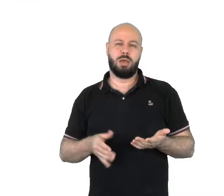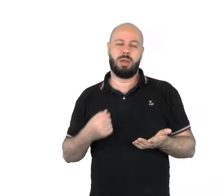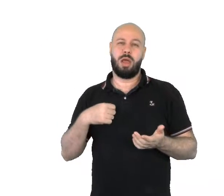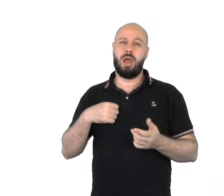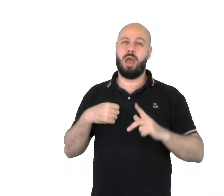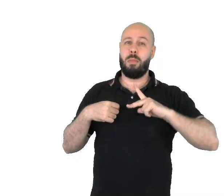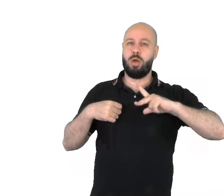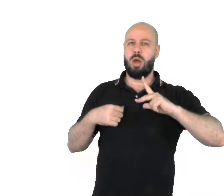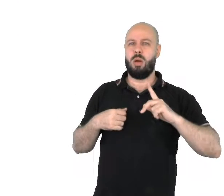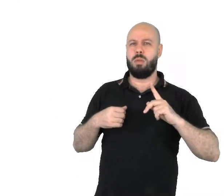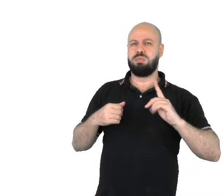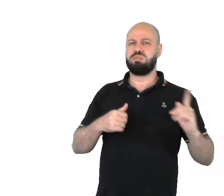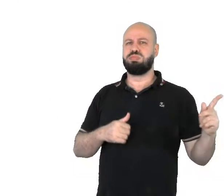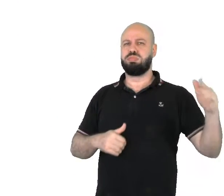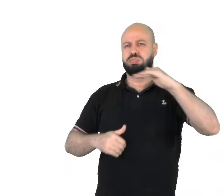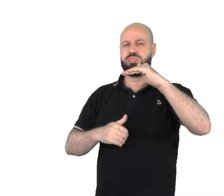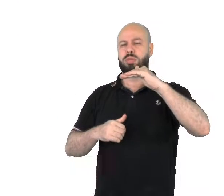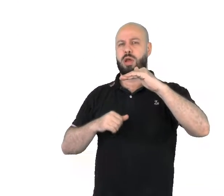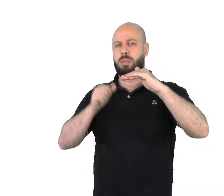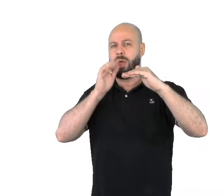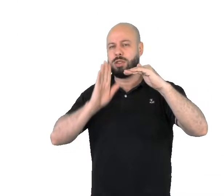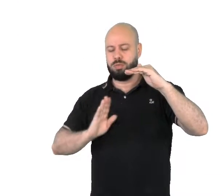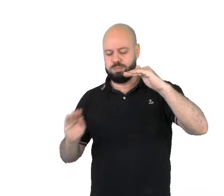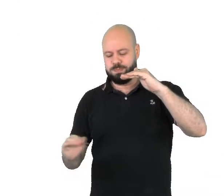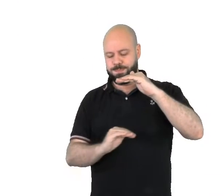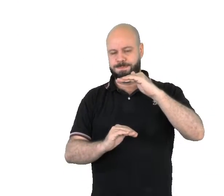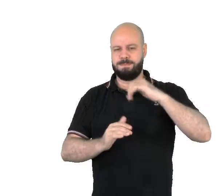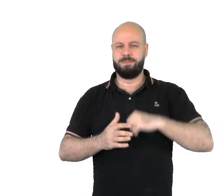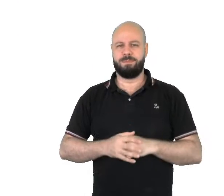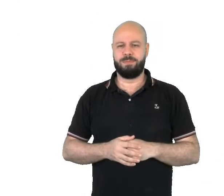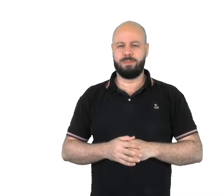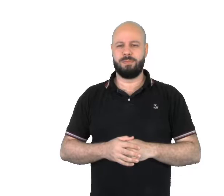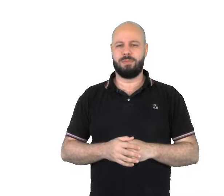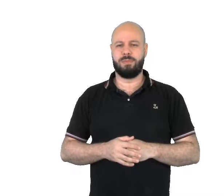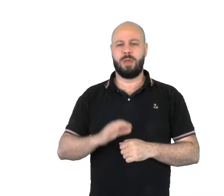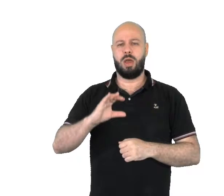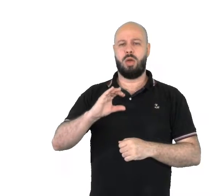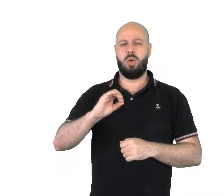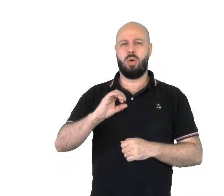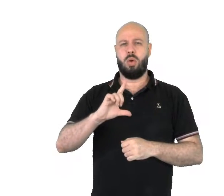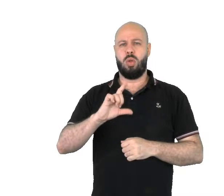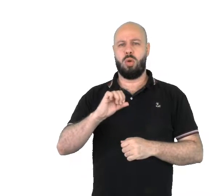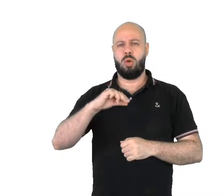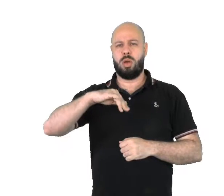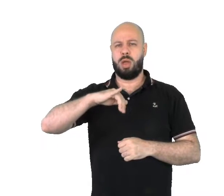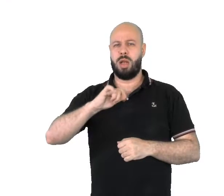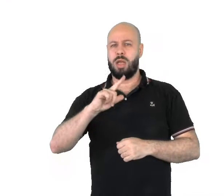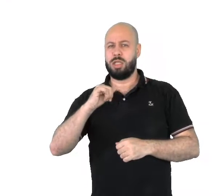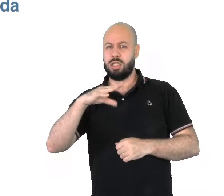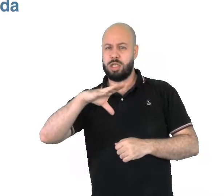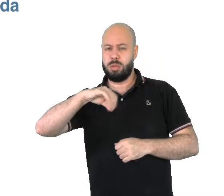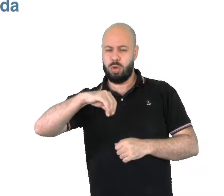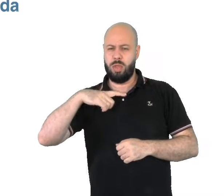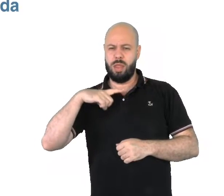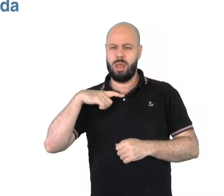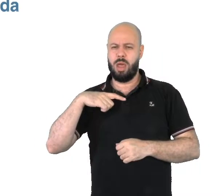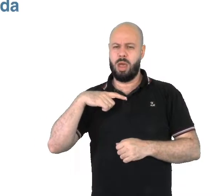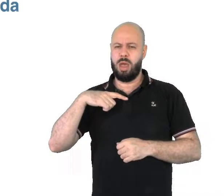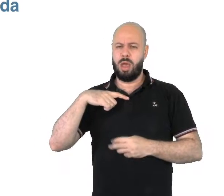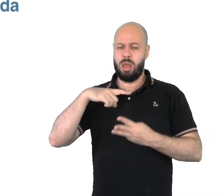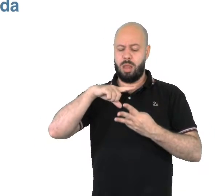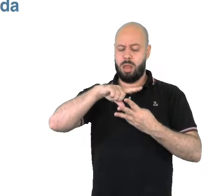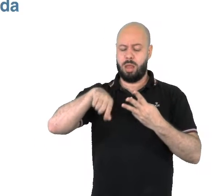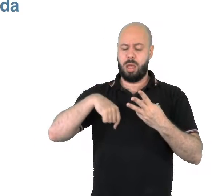Portugal. Vamos dar uma olhadinha aqui, que o colonialismo, pessoal, ele obedece 3